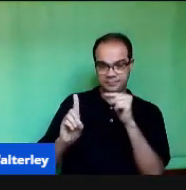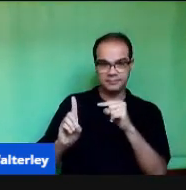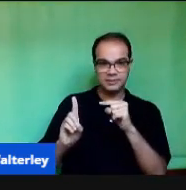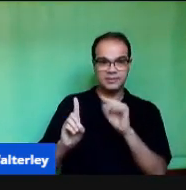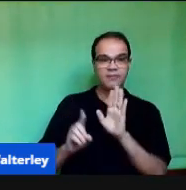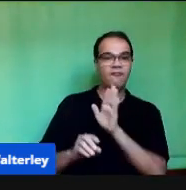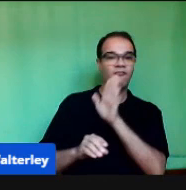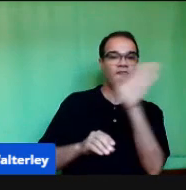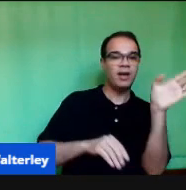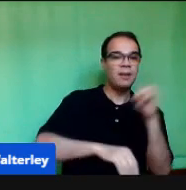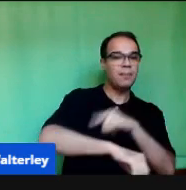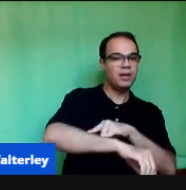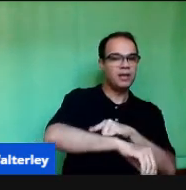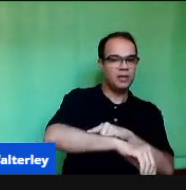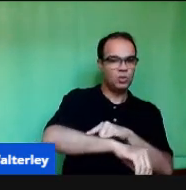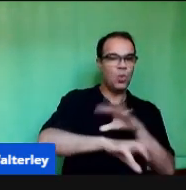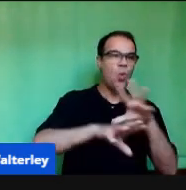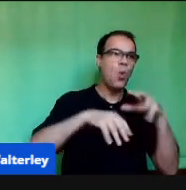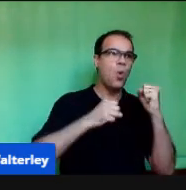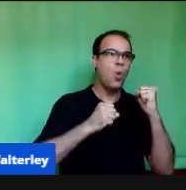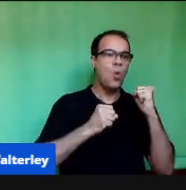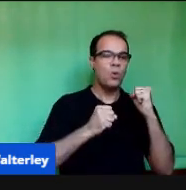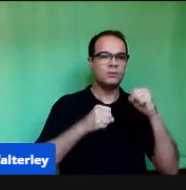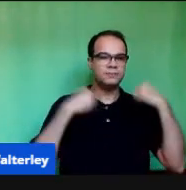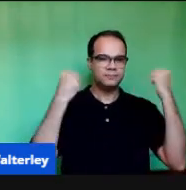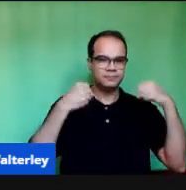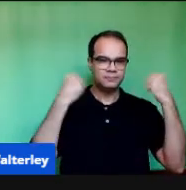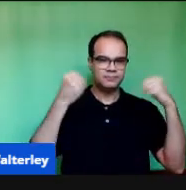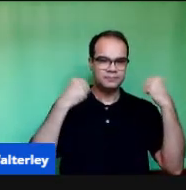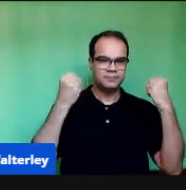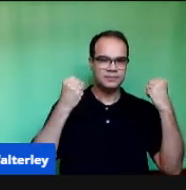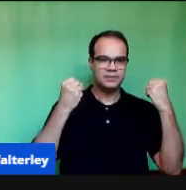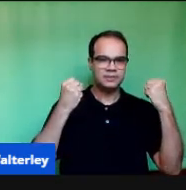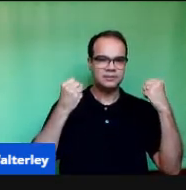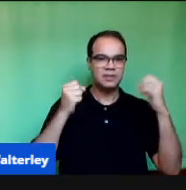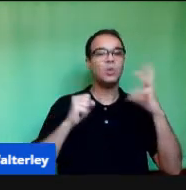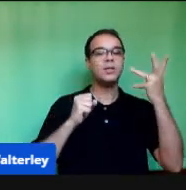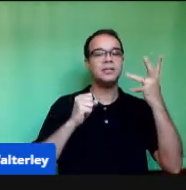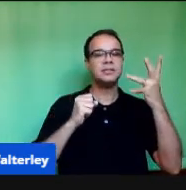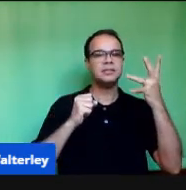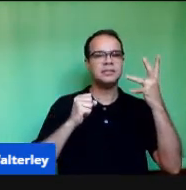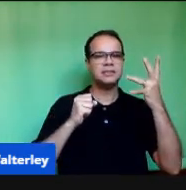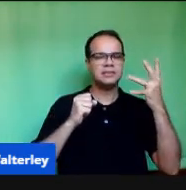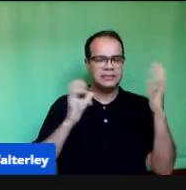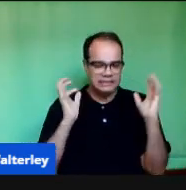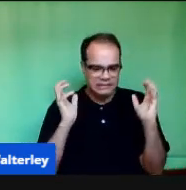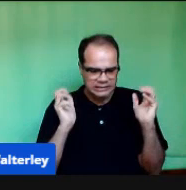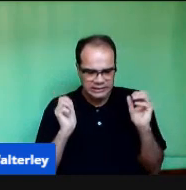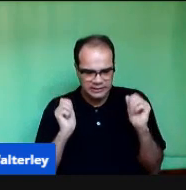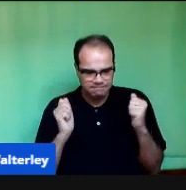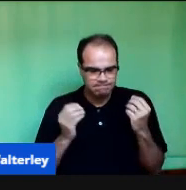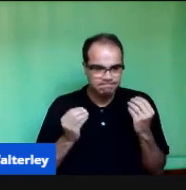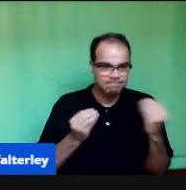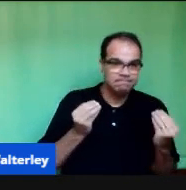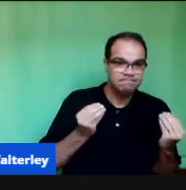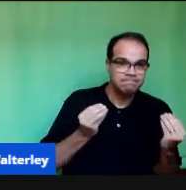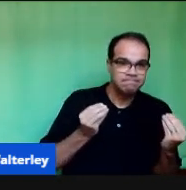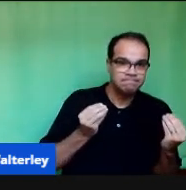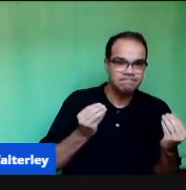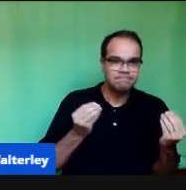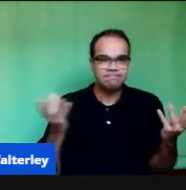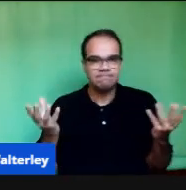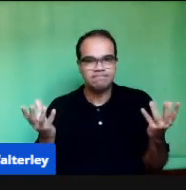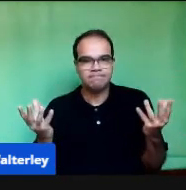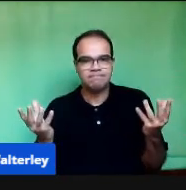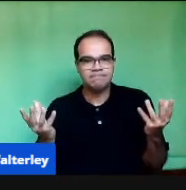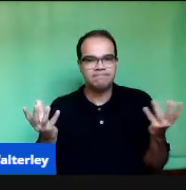aulas de educação física, porque são momentos, normalmente, que geram muito constrangimento e eles não estão nem